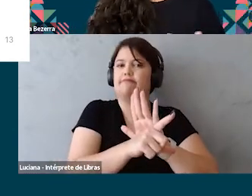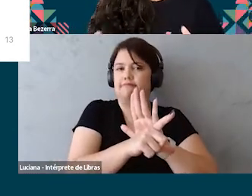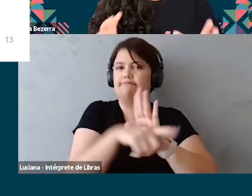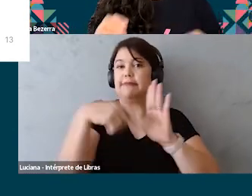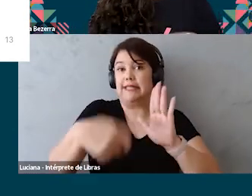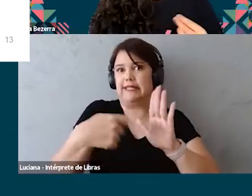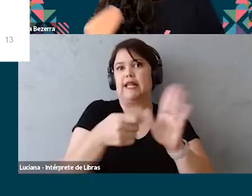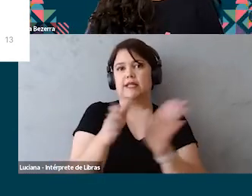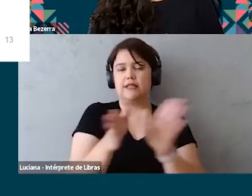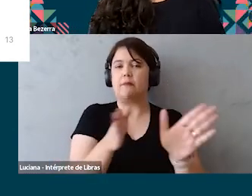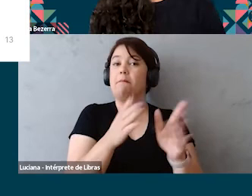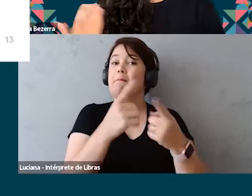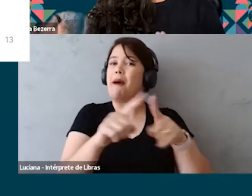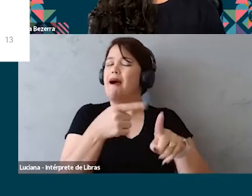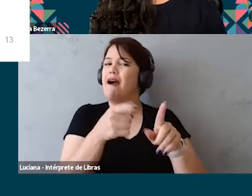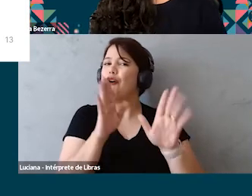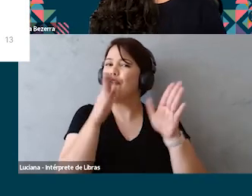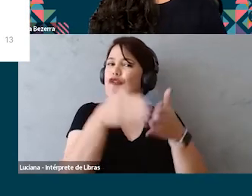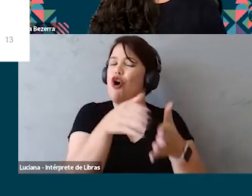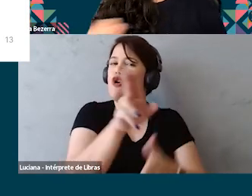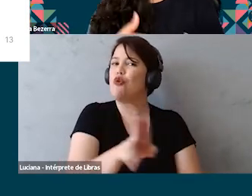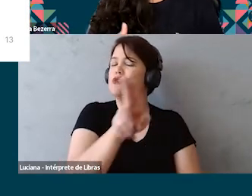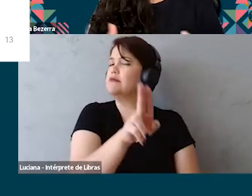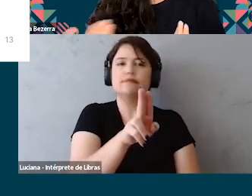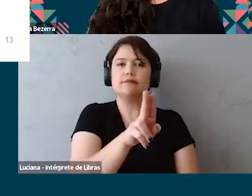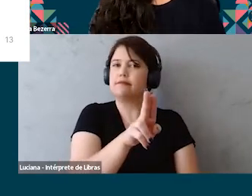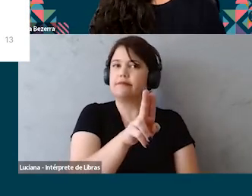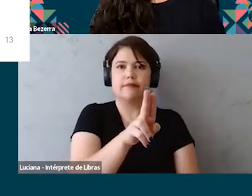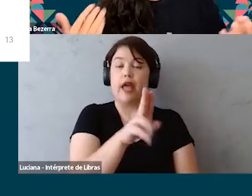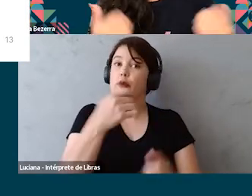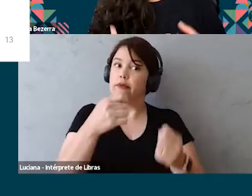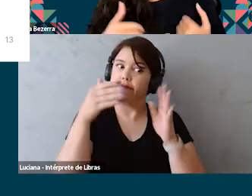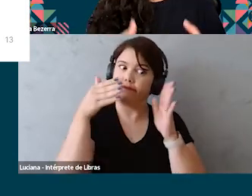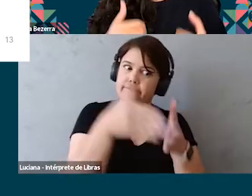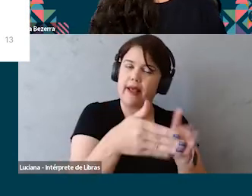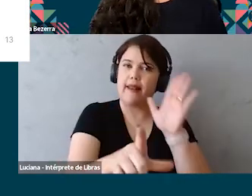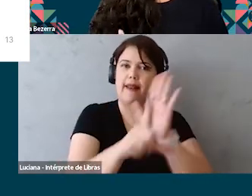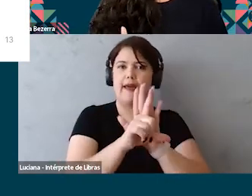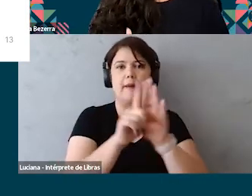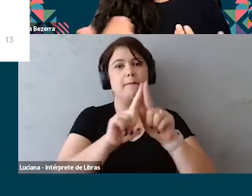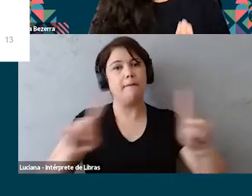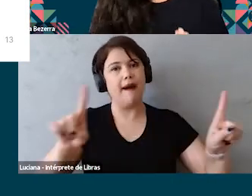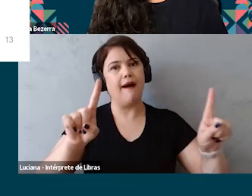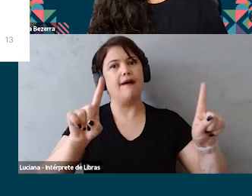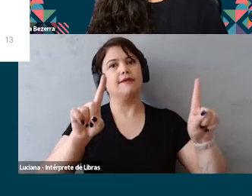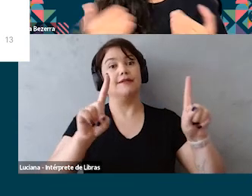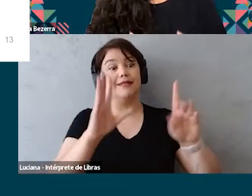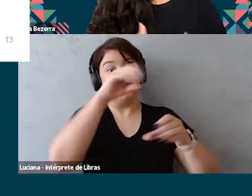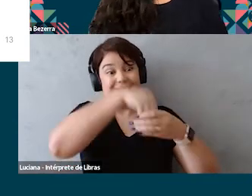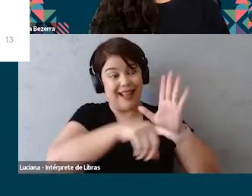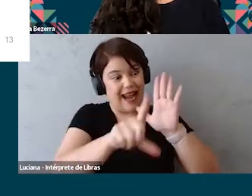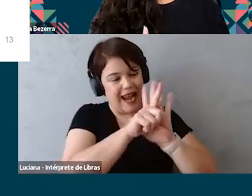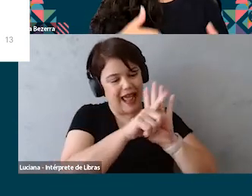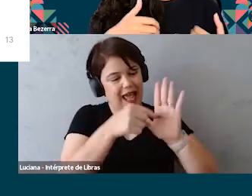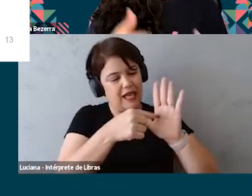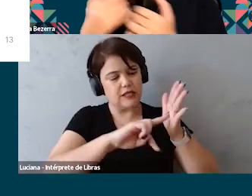ser acessível, mas no final você não está focando no usuário, você está focando na lei. Eu quero ficar dentro da lei, mas muitas vezes o